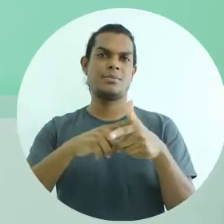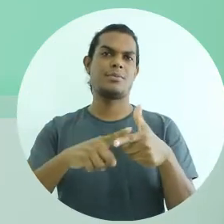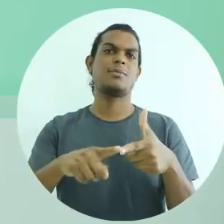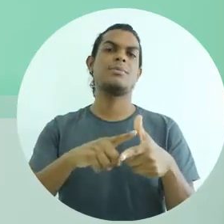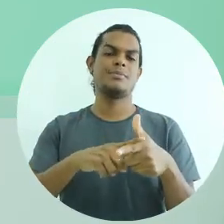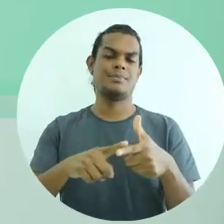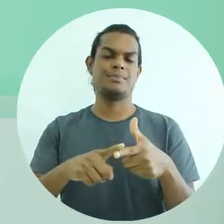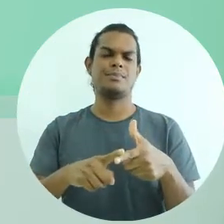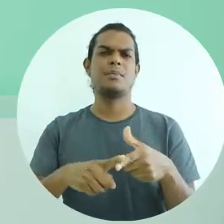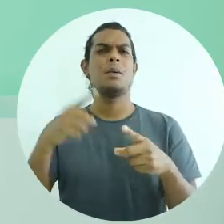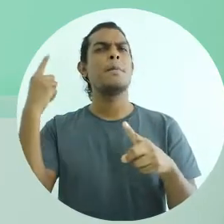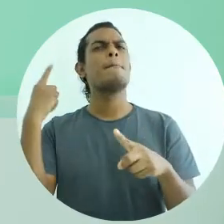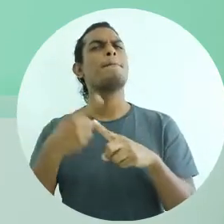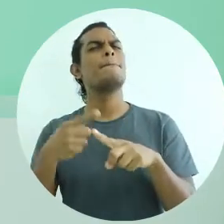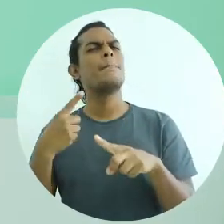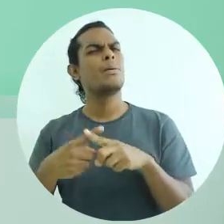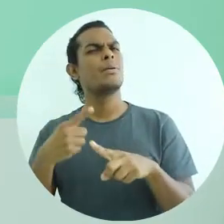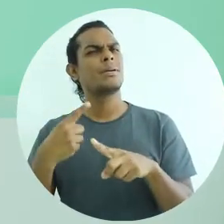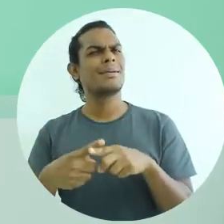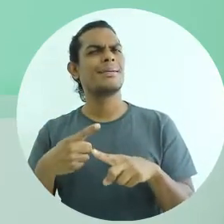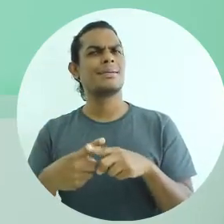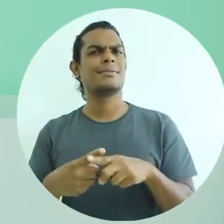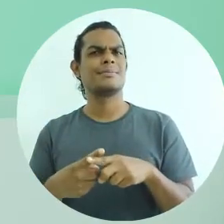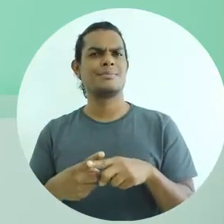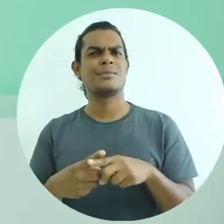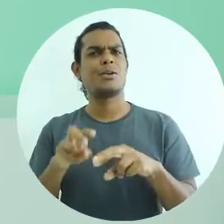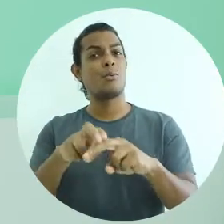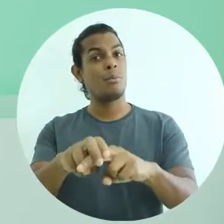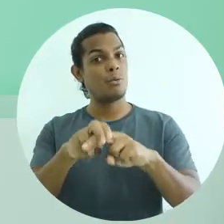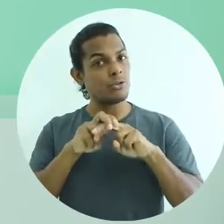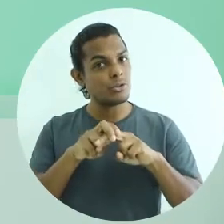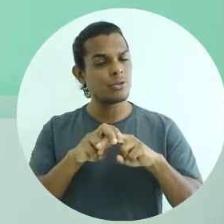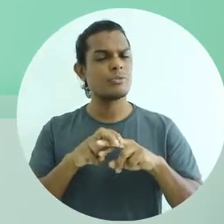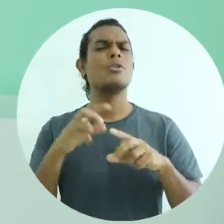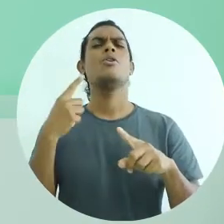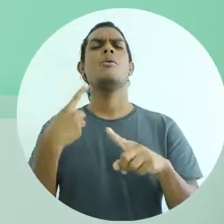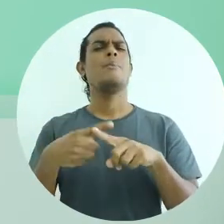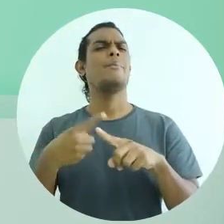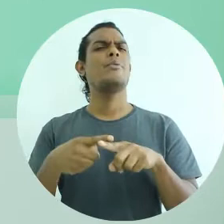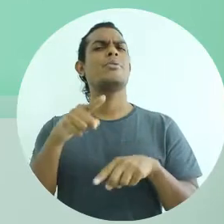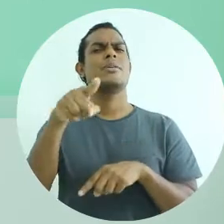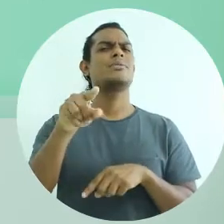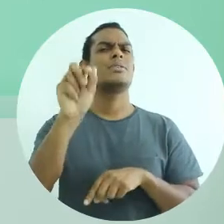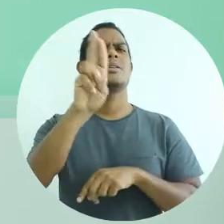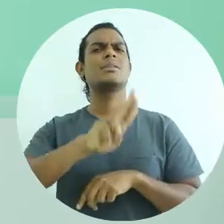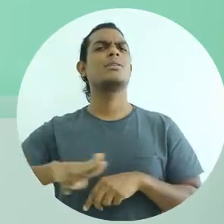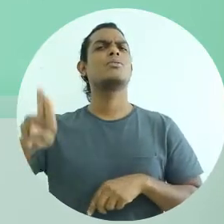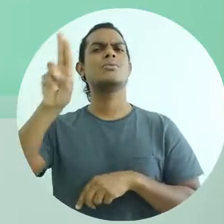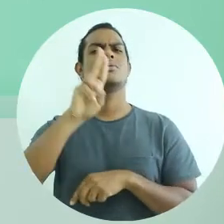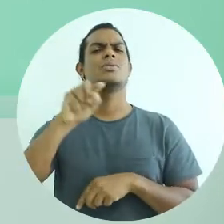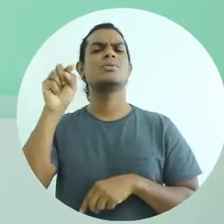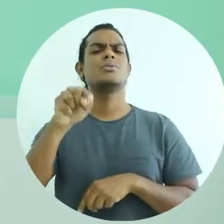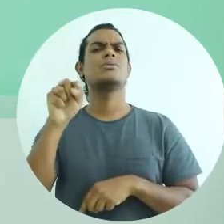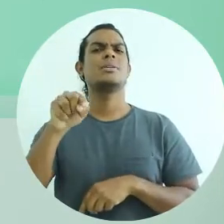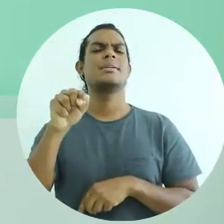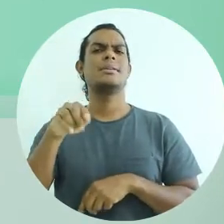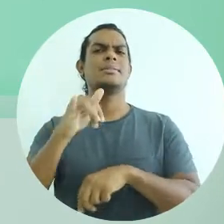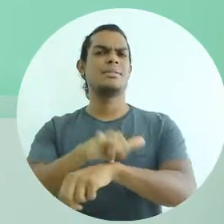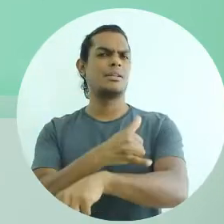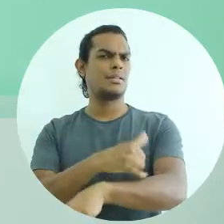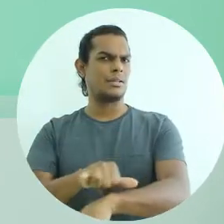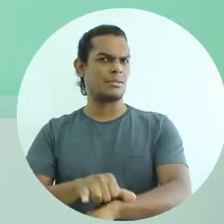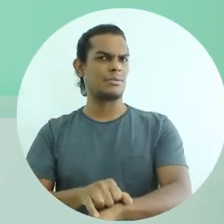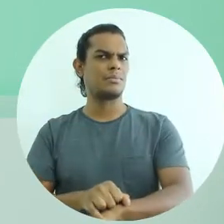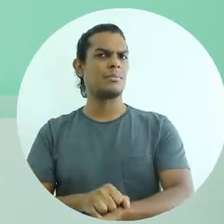pergunta por quê, remete à causa. Por que você está colocando aquela ação? Qual o seu objetivo de implantar aquela ação